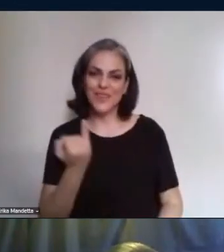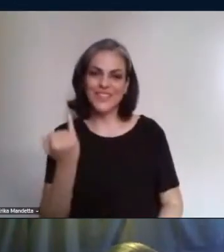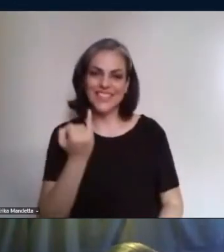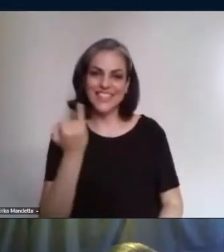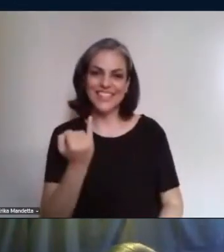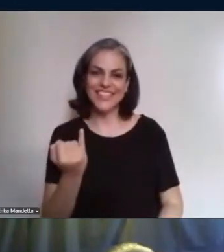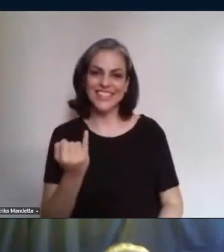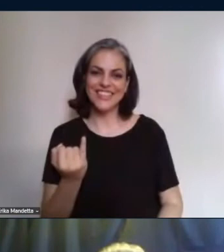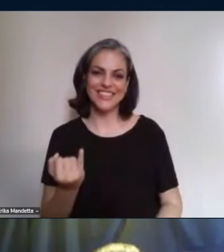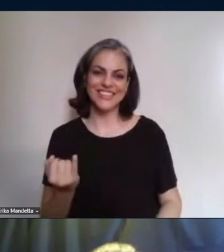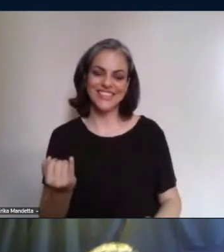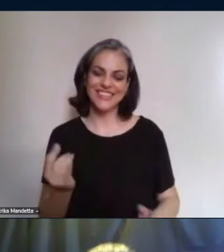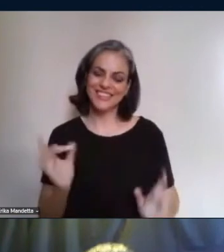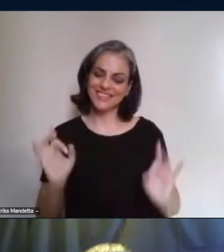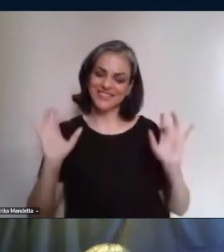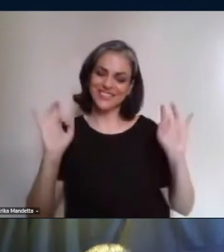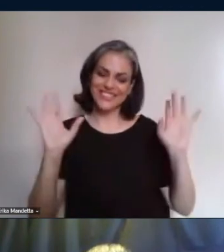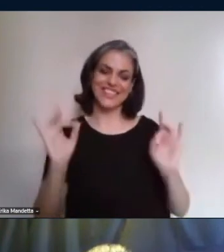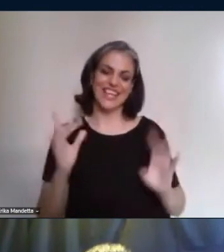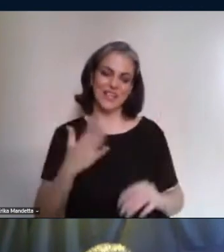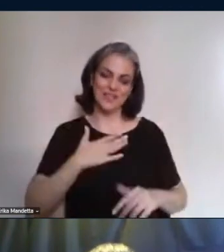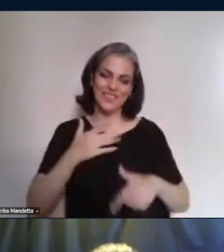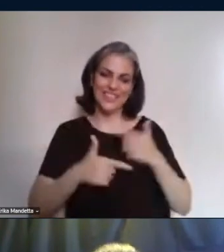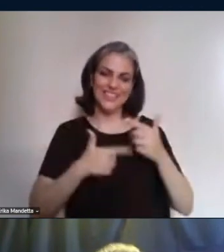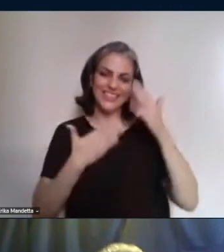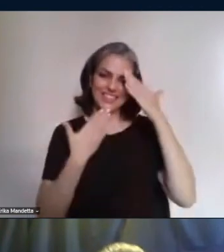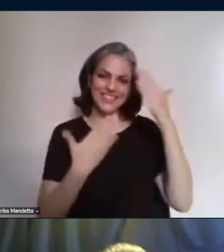enriquecedor aqui para o trabalho. Muito obrigada.